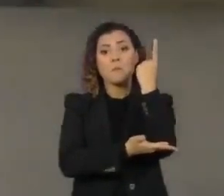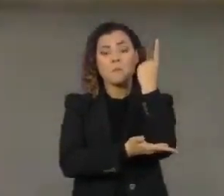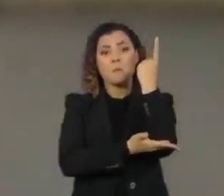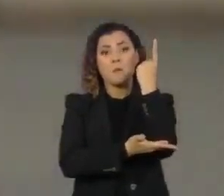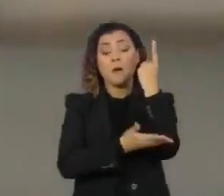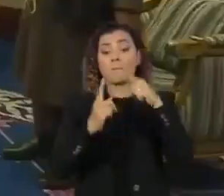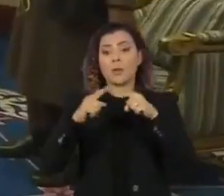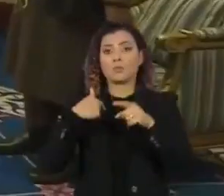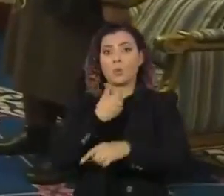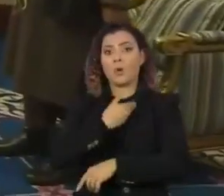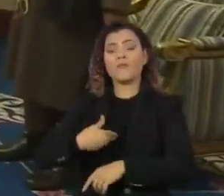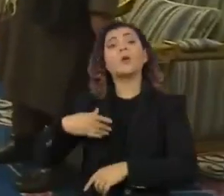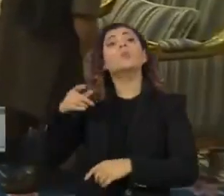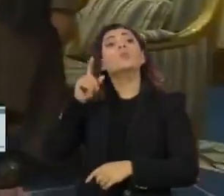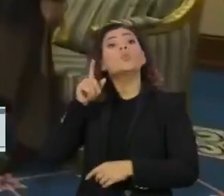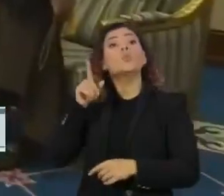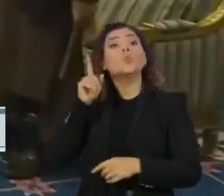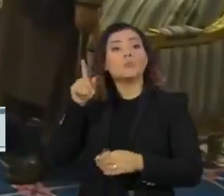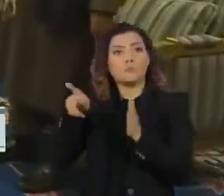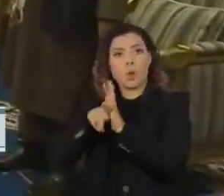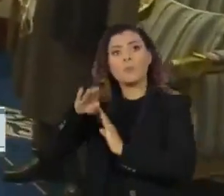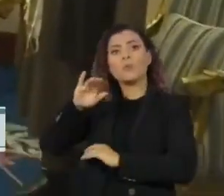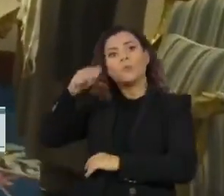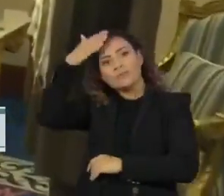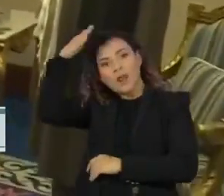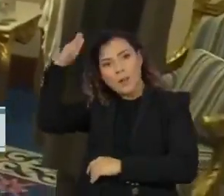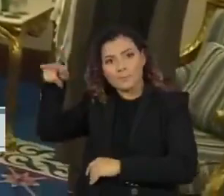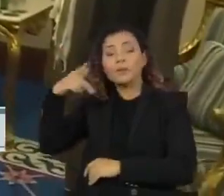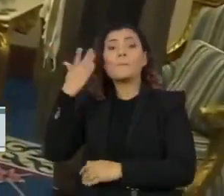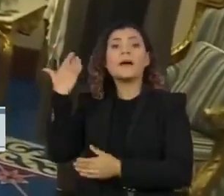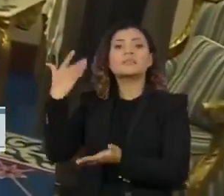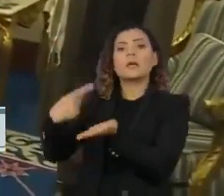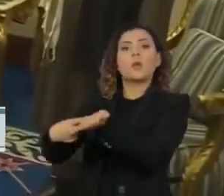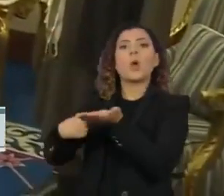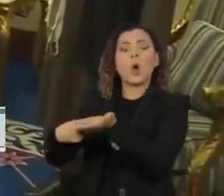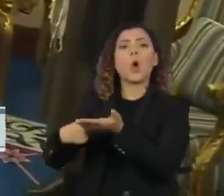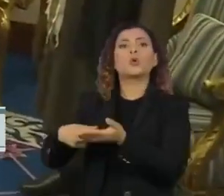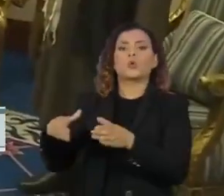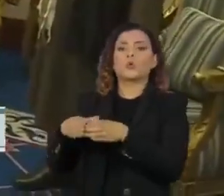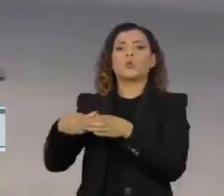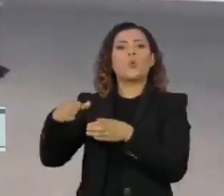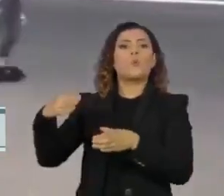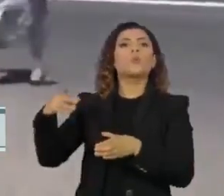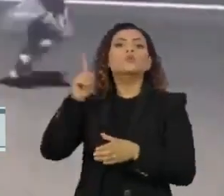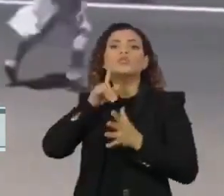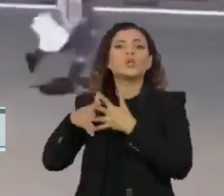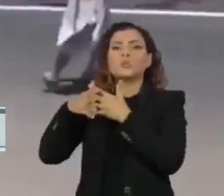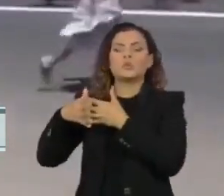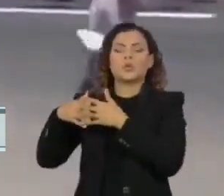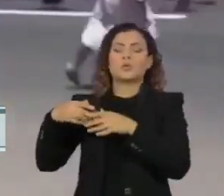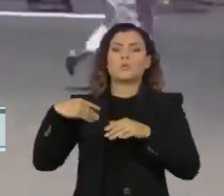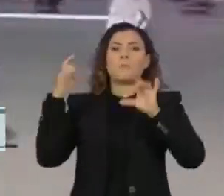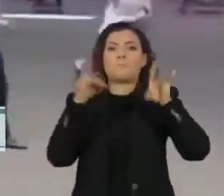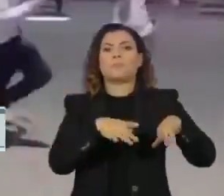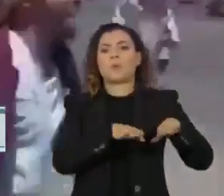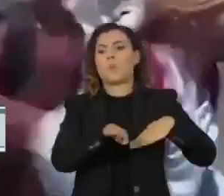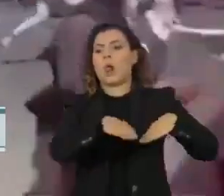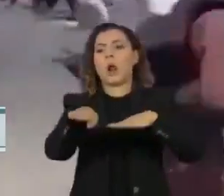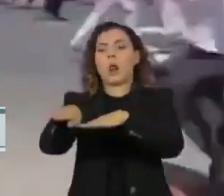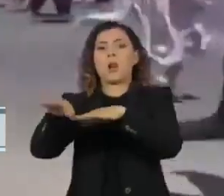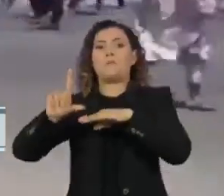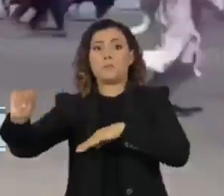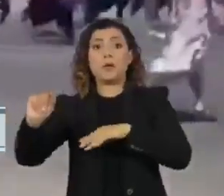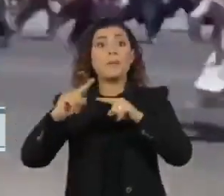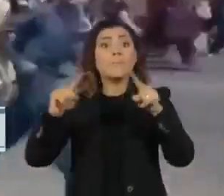do governo Donald Trump, Mike Pompeo, assinou o acordo de retirada das tropas americanas do país. No caminho contrário, milhares de